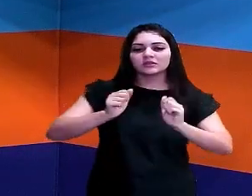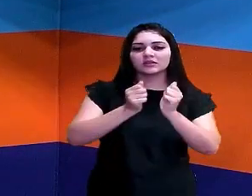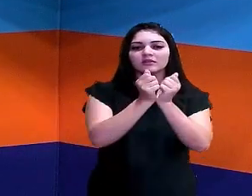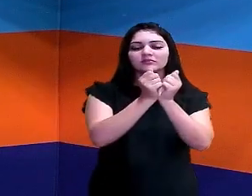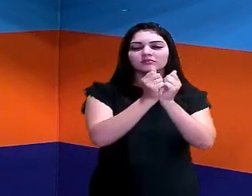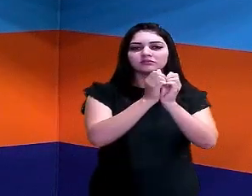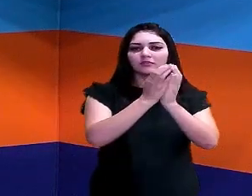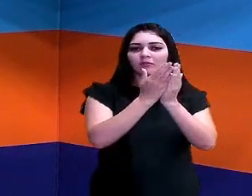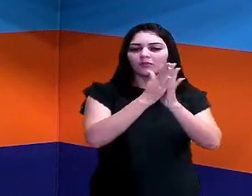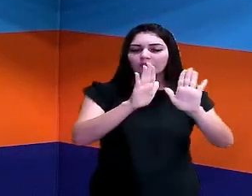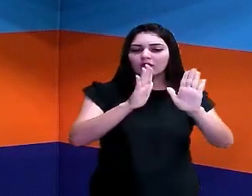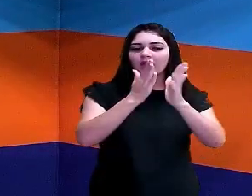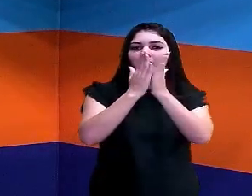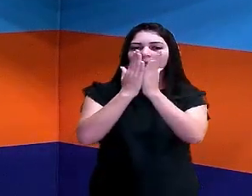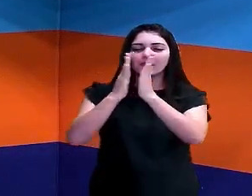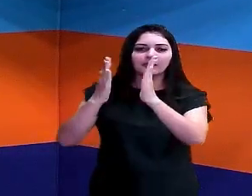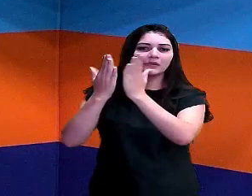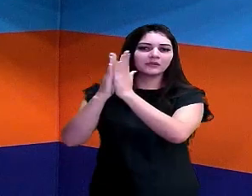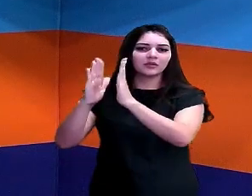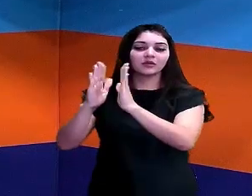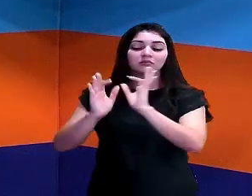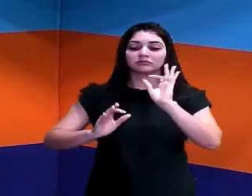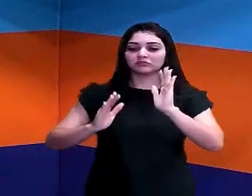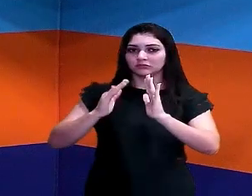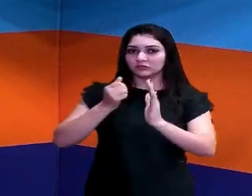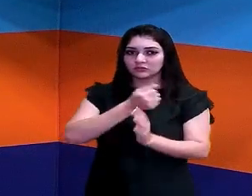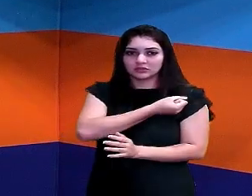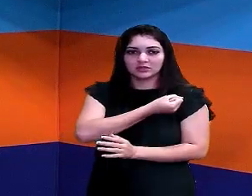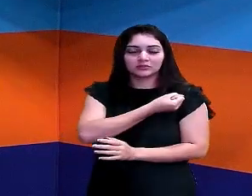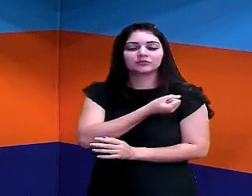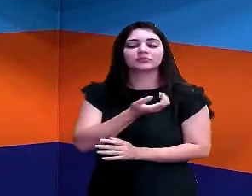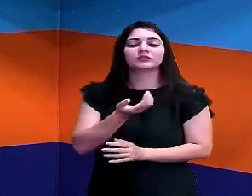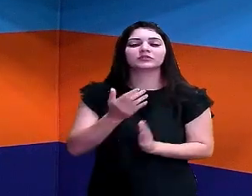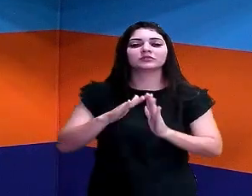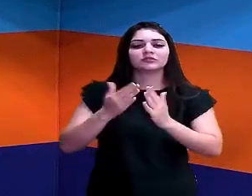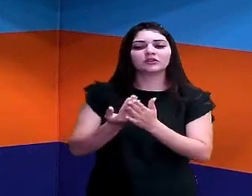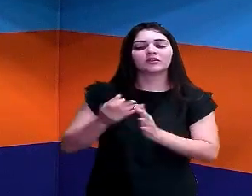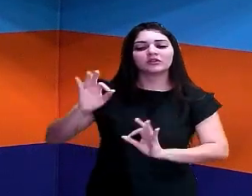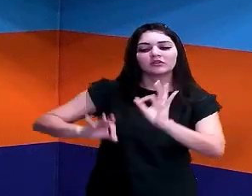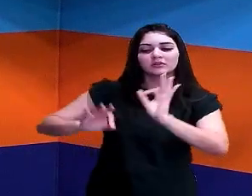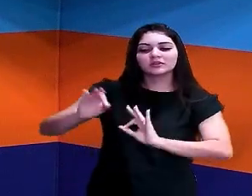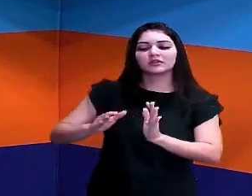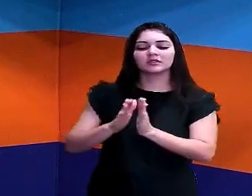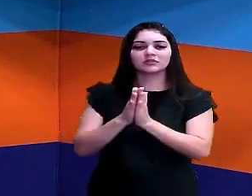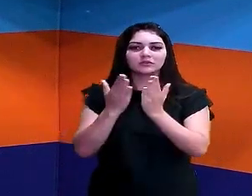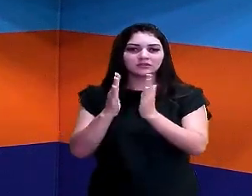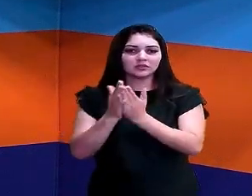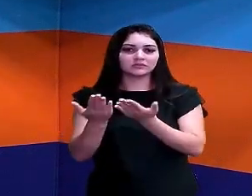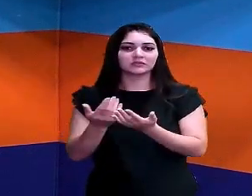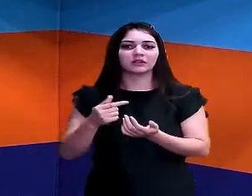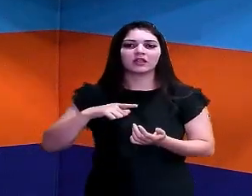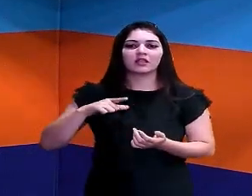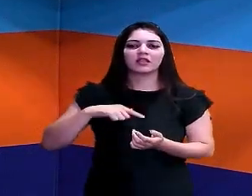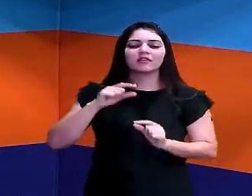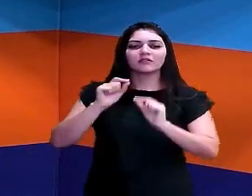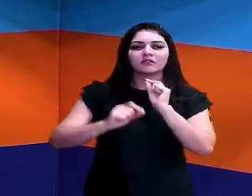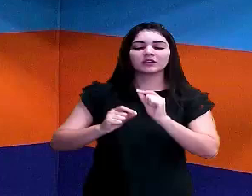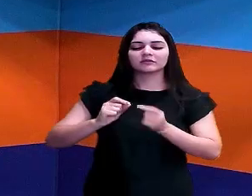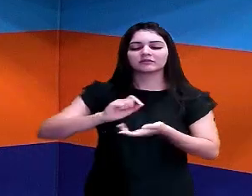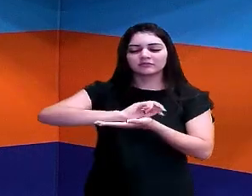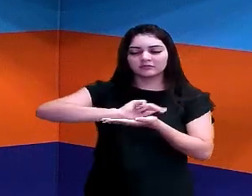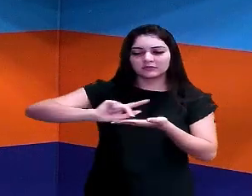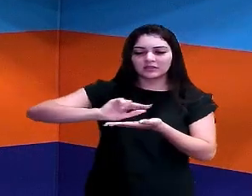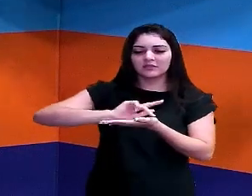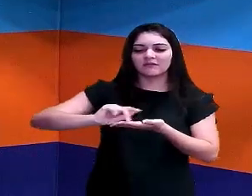itinerante, os alunos de uma escola organizaram os livros e assuntos, né? E fizeram várias pilhas. Então tá aqui, ó,